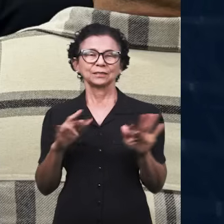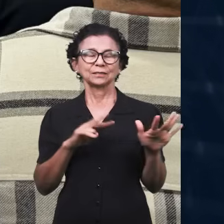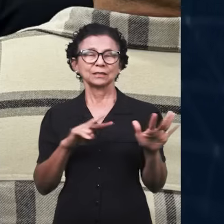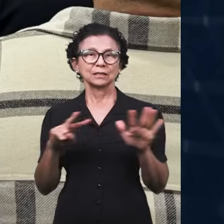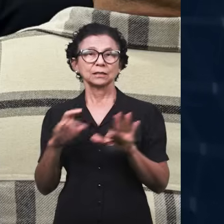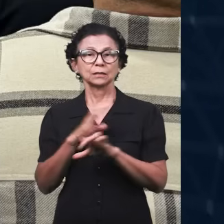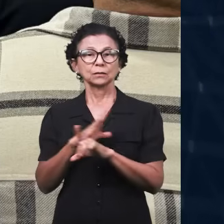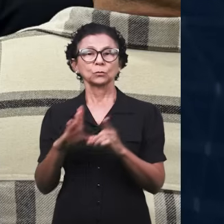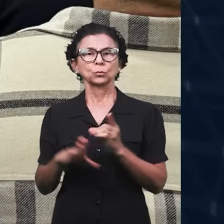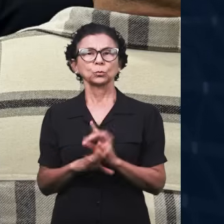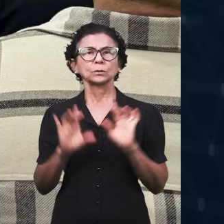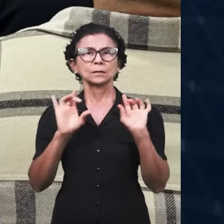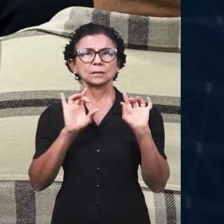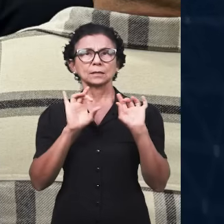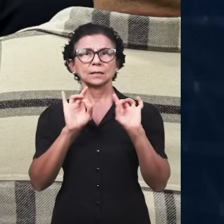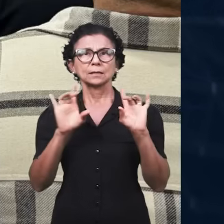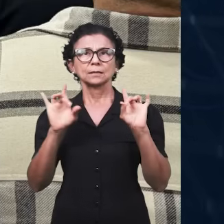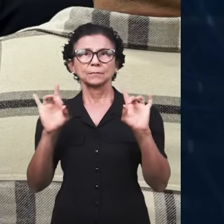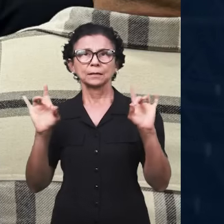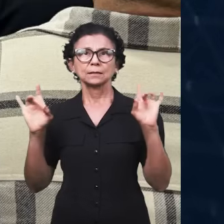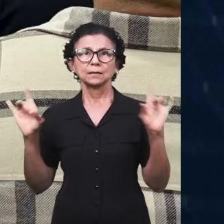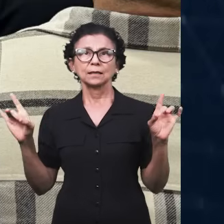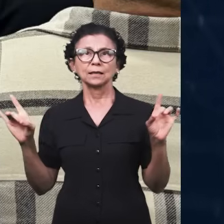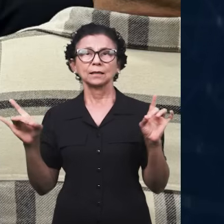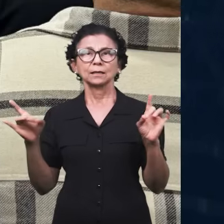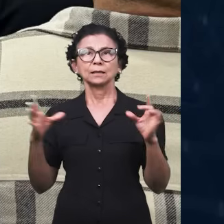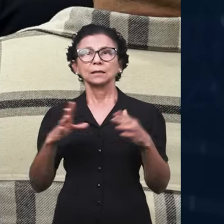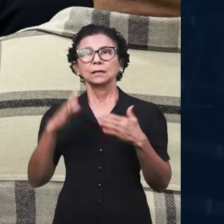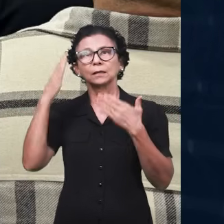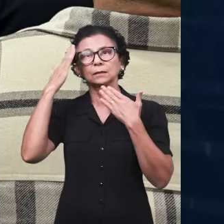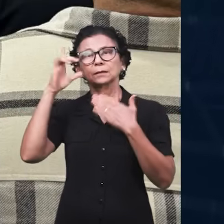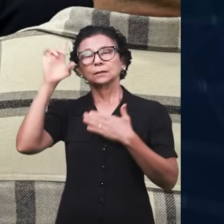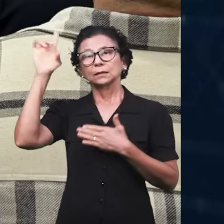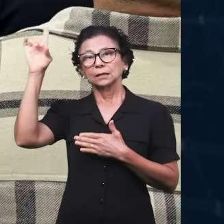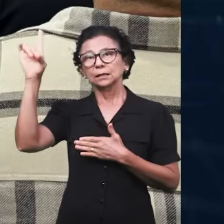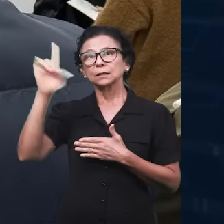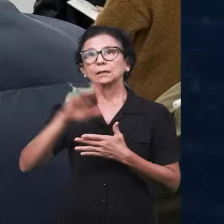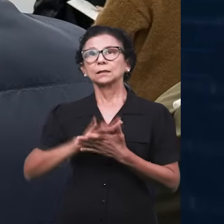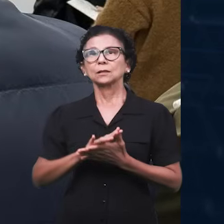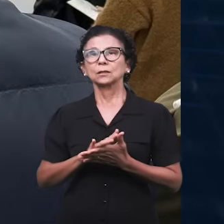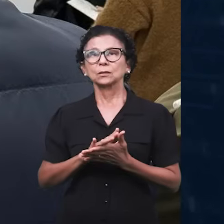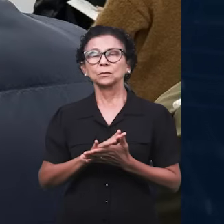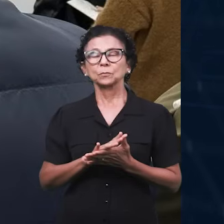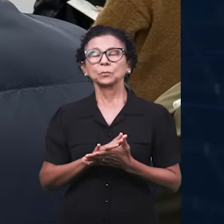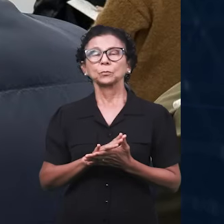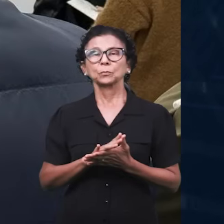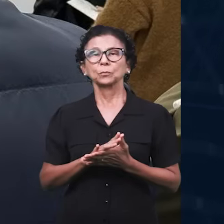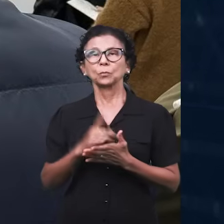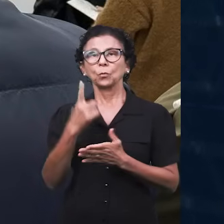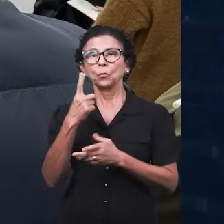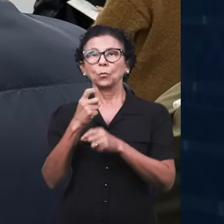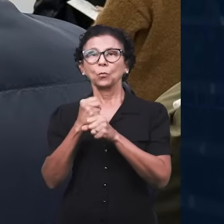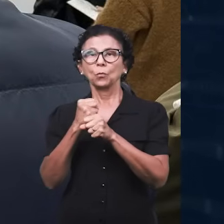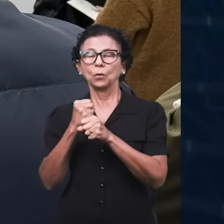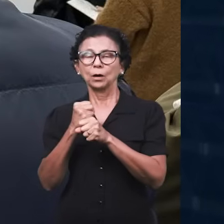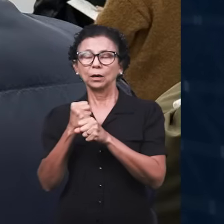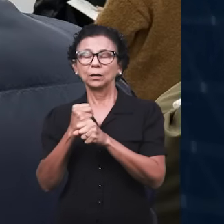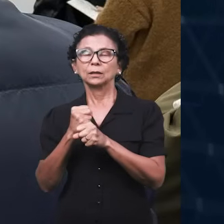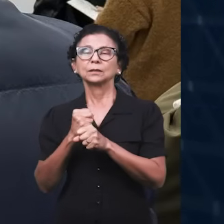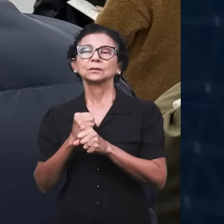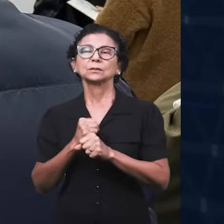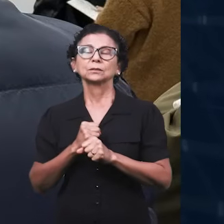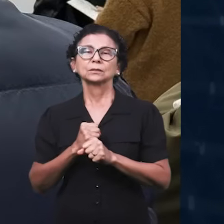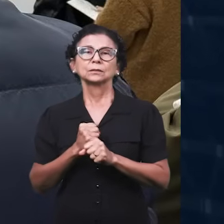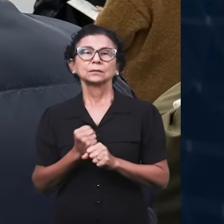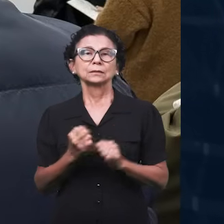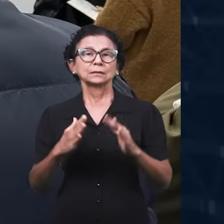cultos especiais em glorificação ao Senhor por mais um ano da igreja. O final de semana foi marcado por uma grande festa